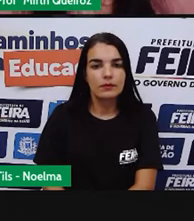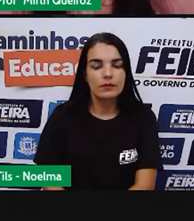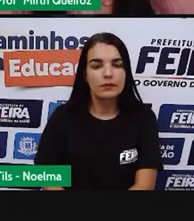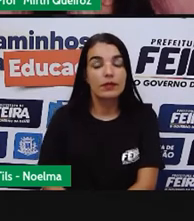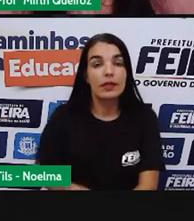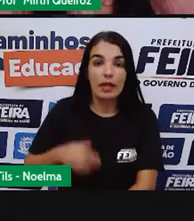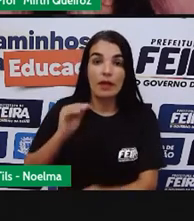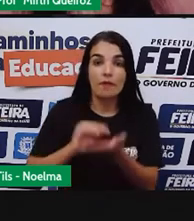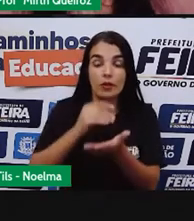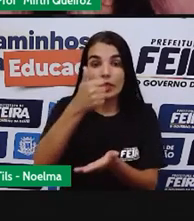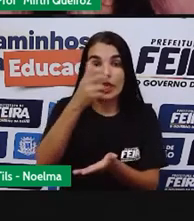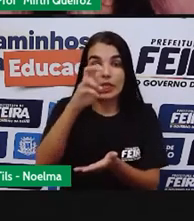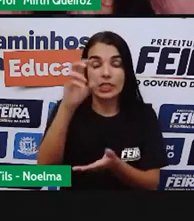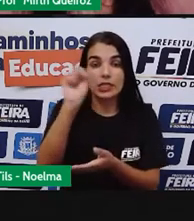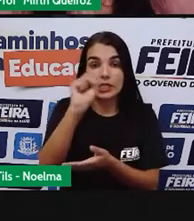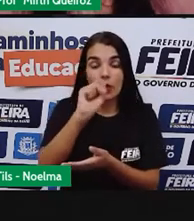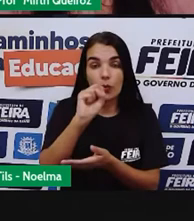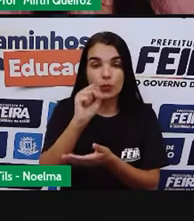Quinze segundos.